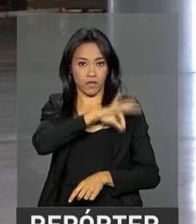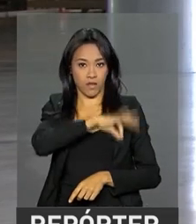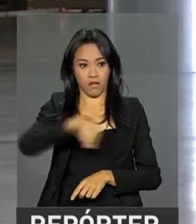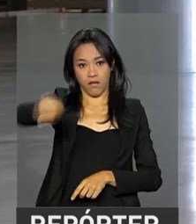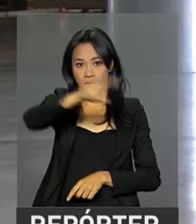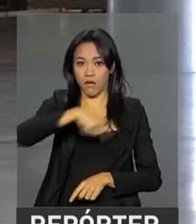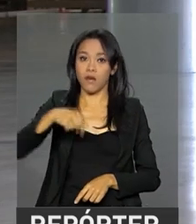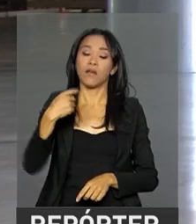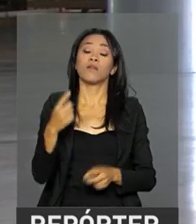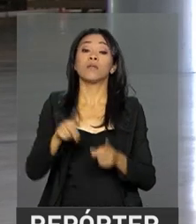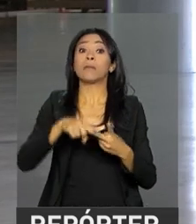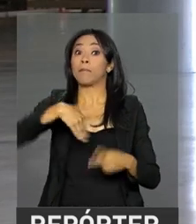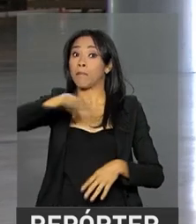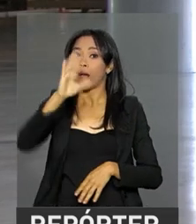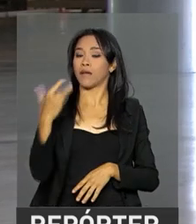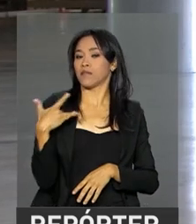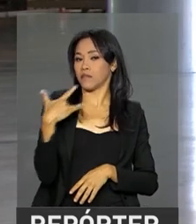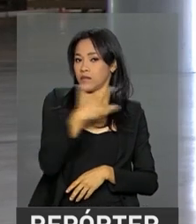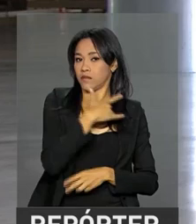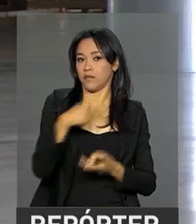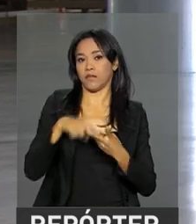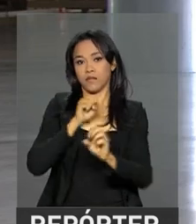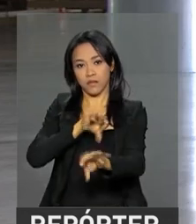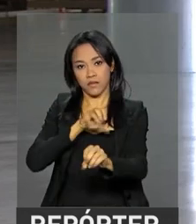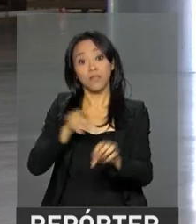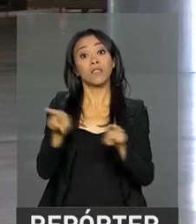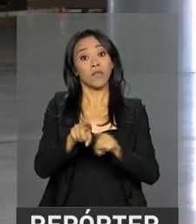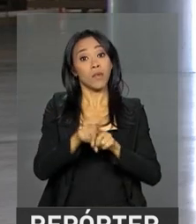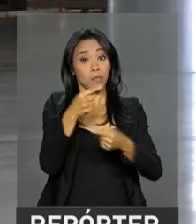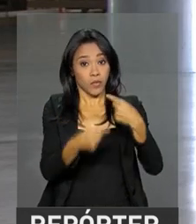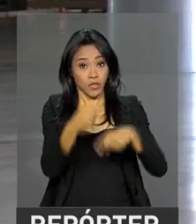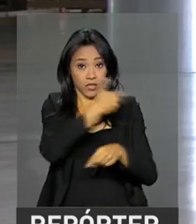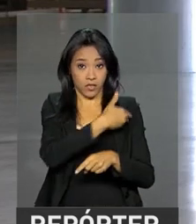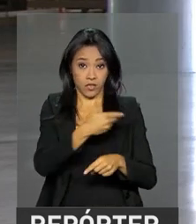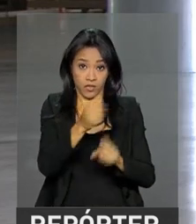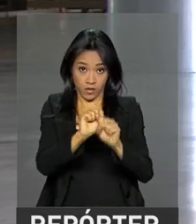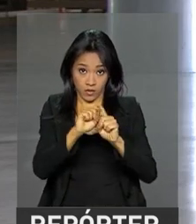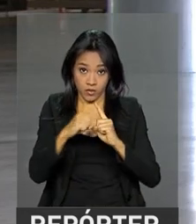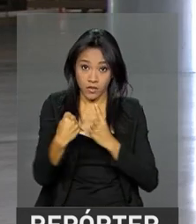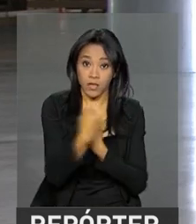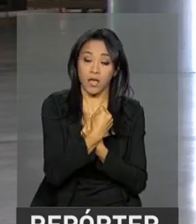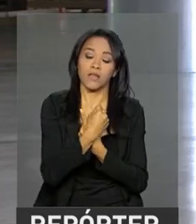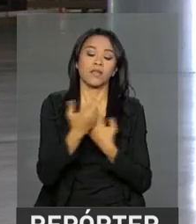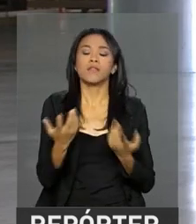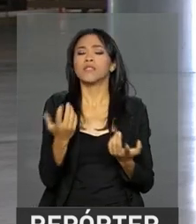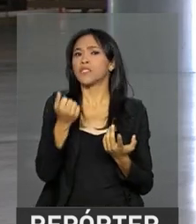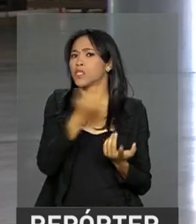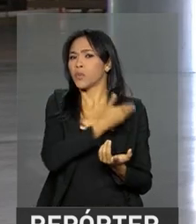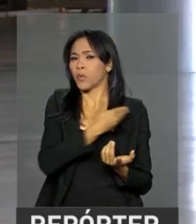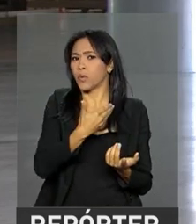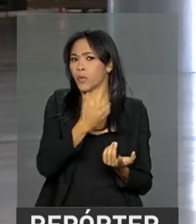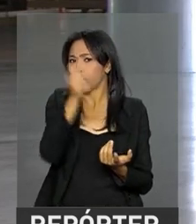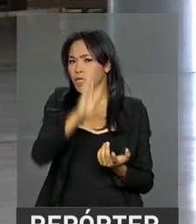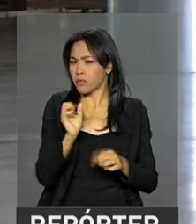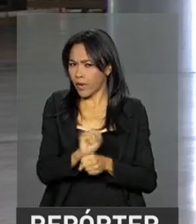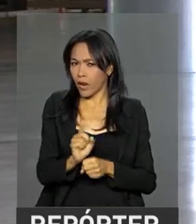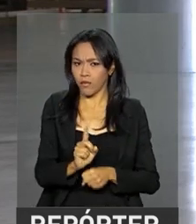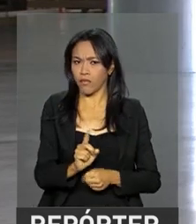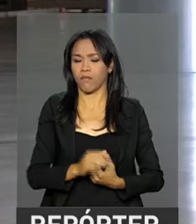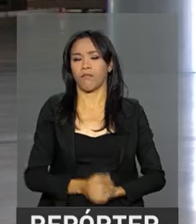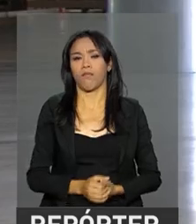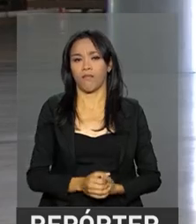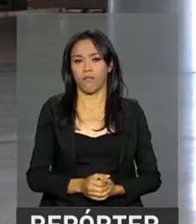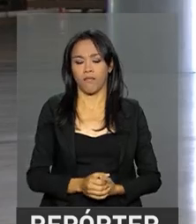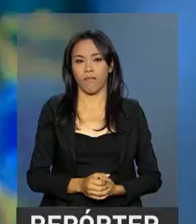mais educação saúde e políticas sociais e afirmou que o Brasil não pode e nem vai parar vamos